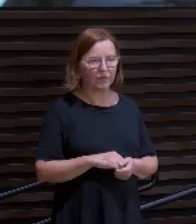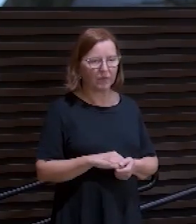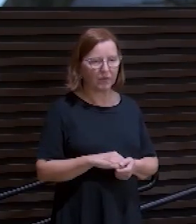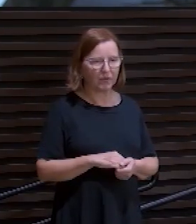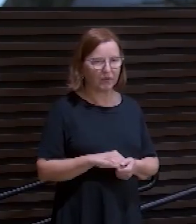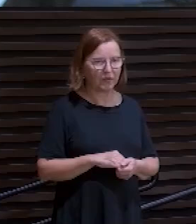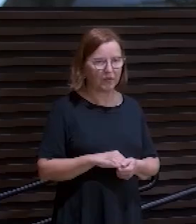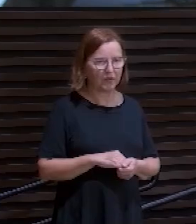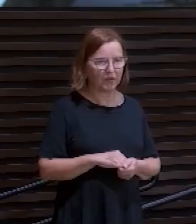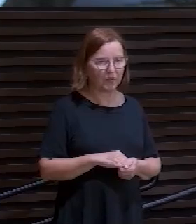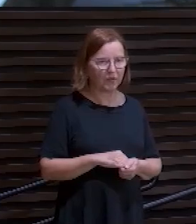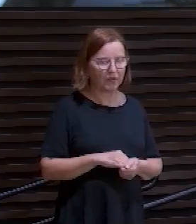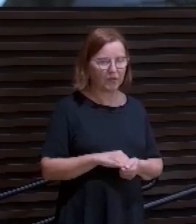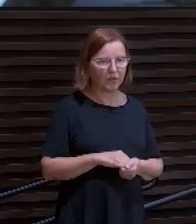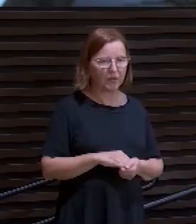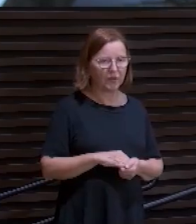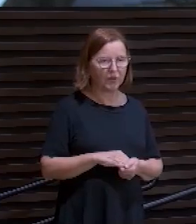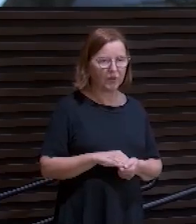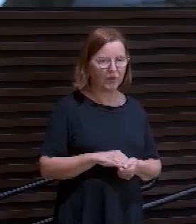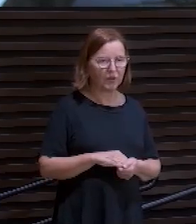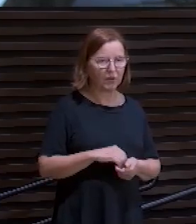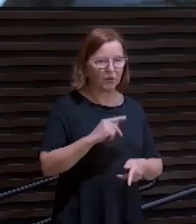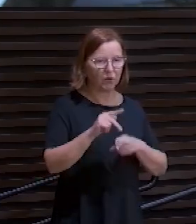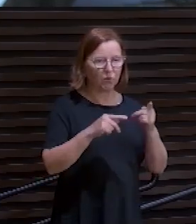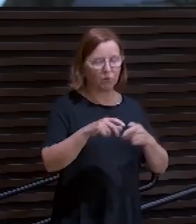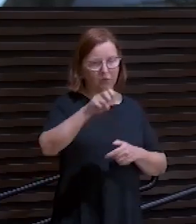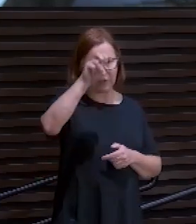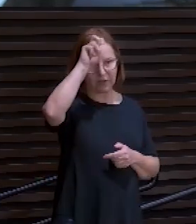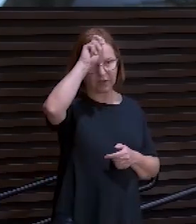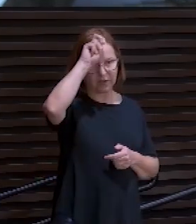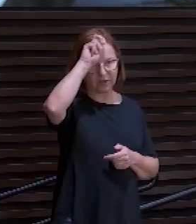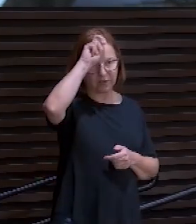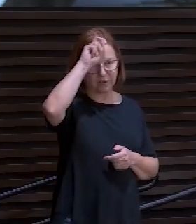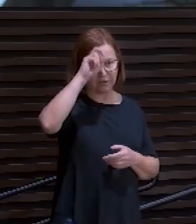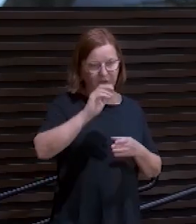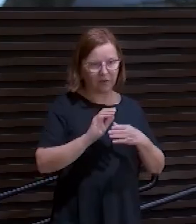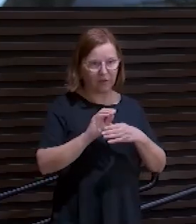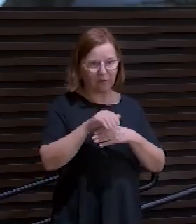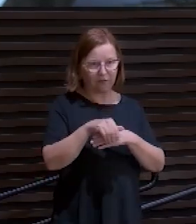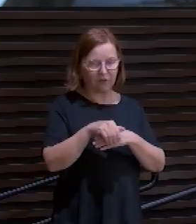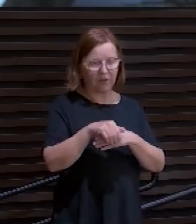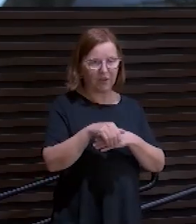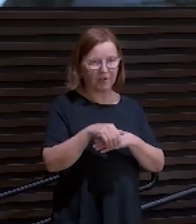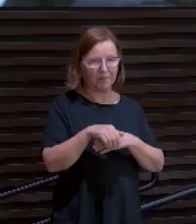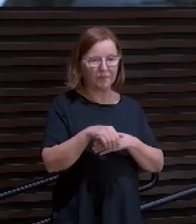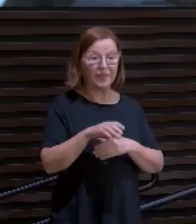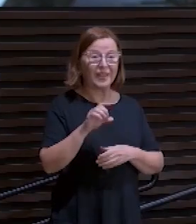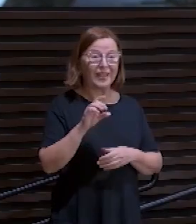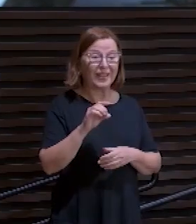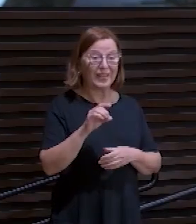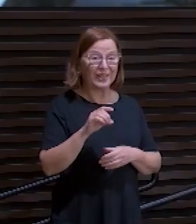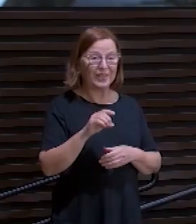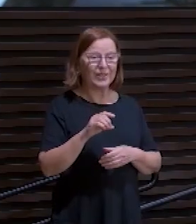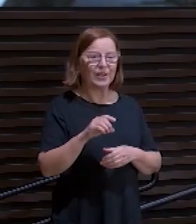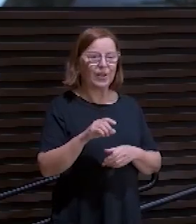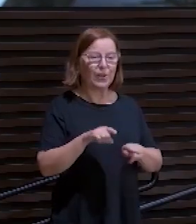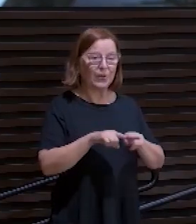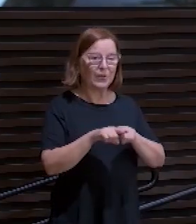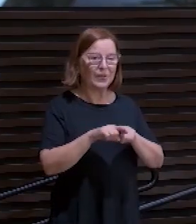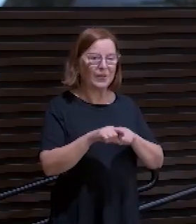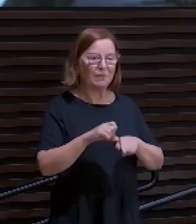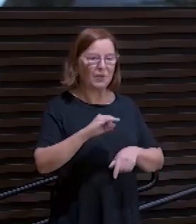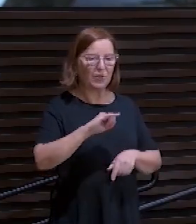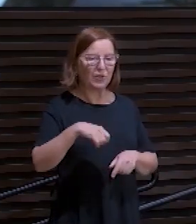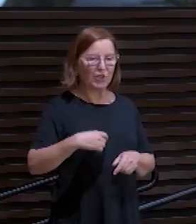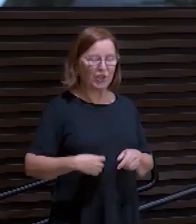só Israel está aqui, só a igreja está dentro, ouvindo essas palavras. Porque